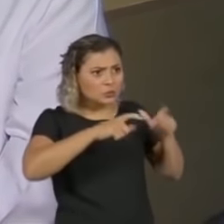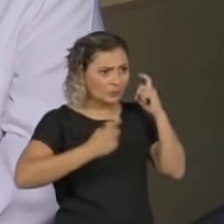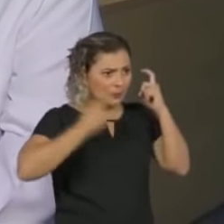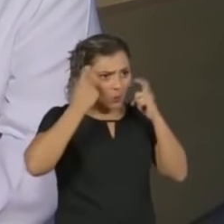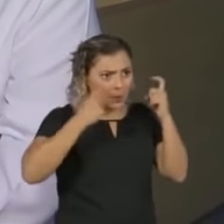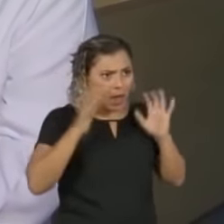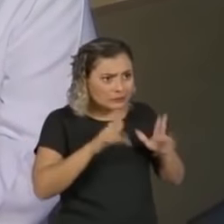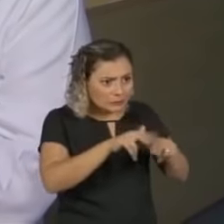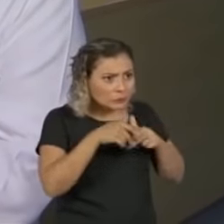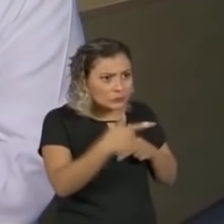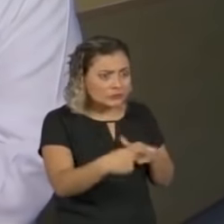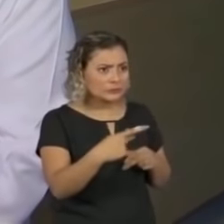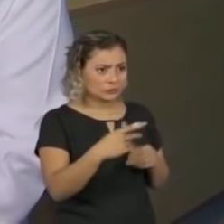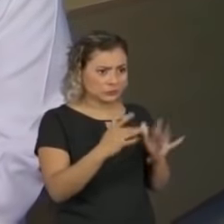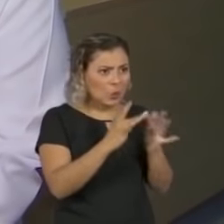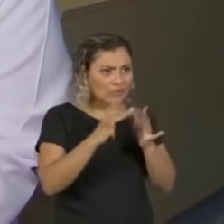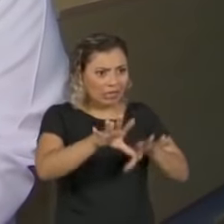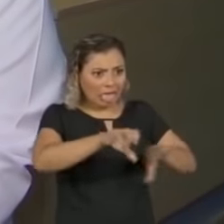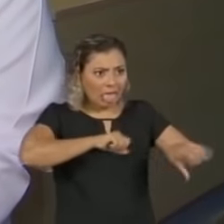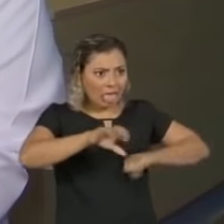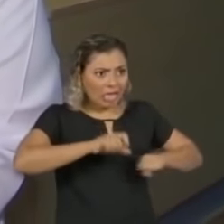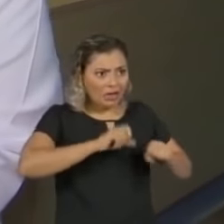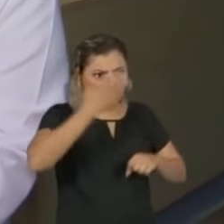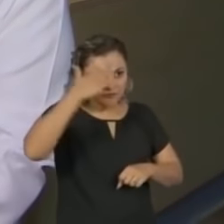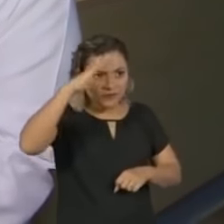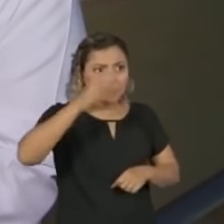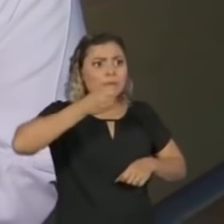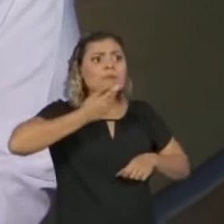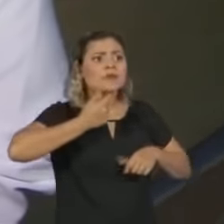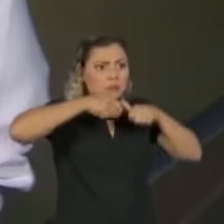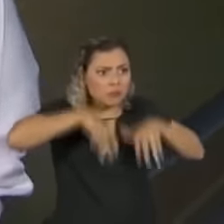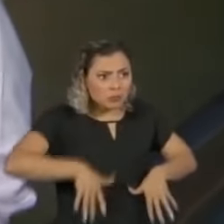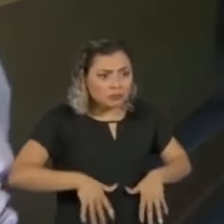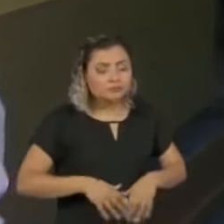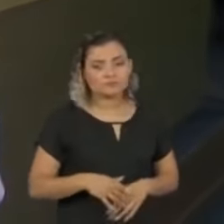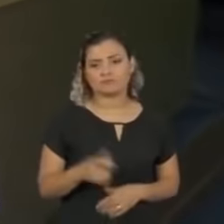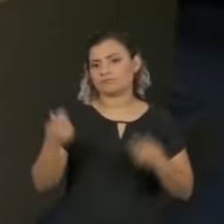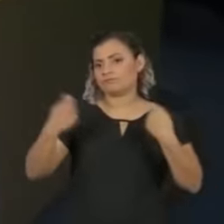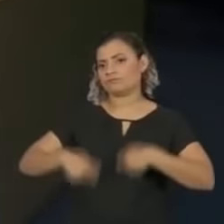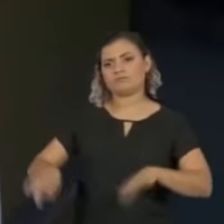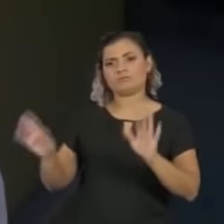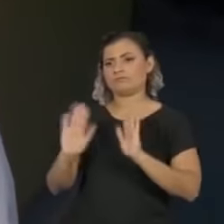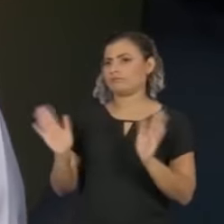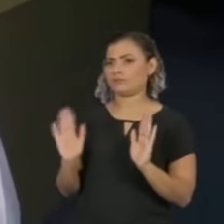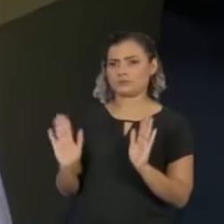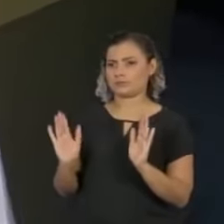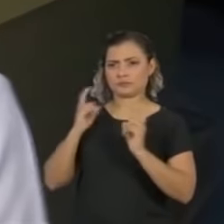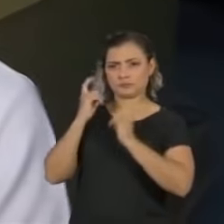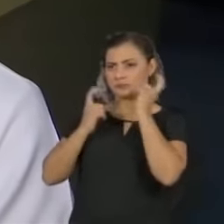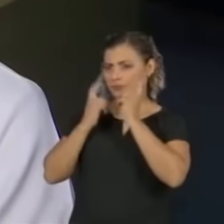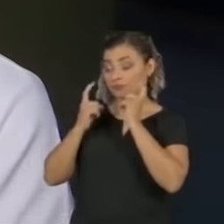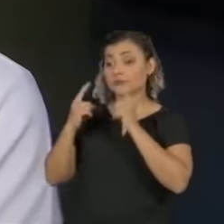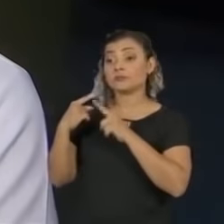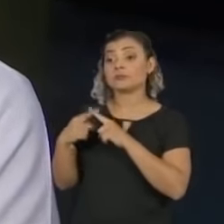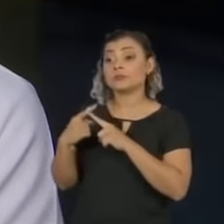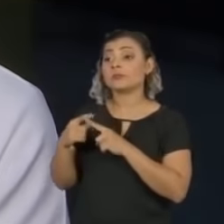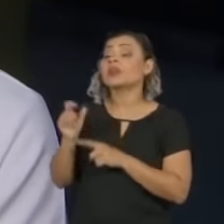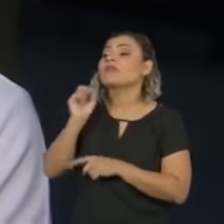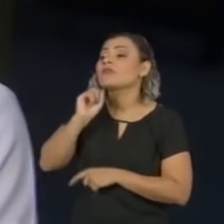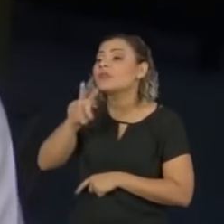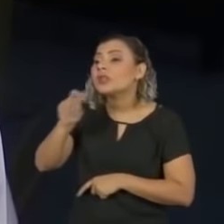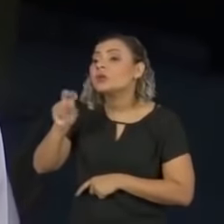fiquem preocupadas com novos contágios de febre hemorrágica? Não há necessidade. É importante deixarmos claro que o hospedeiro desse vírus